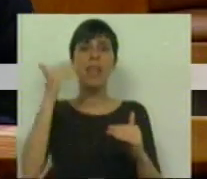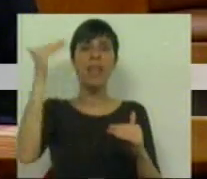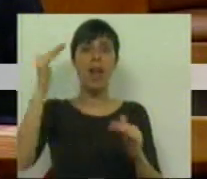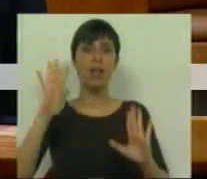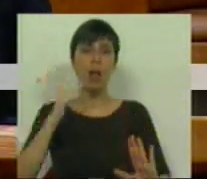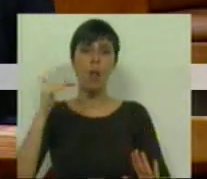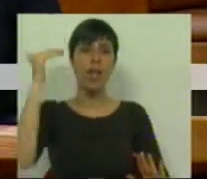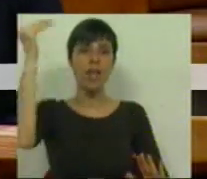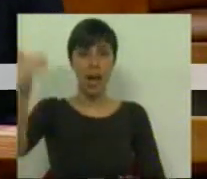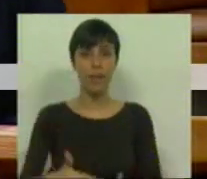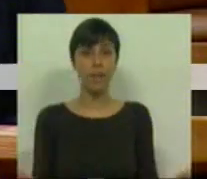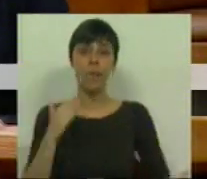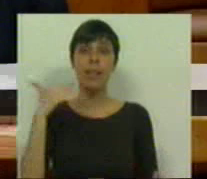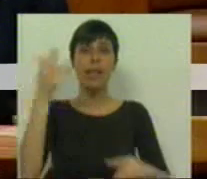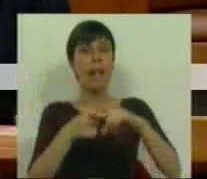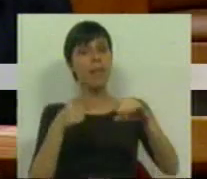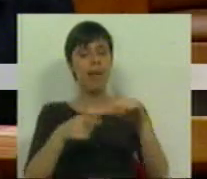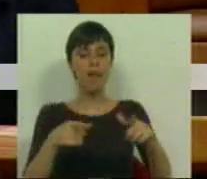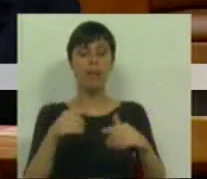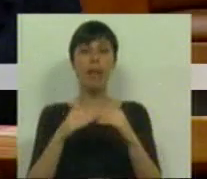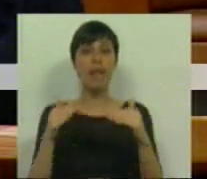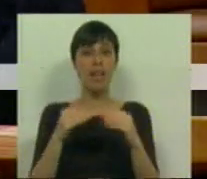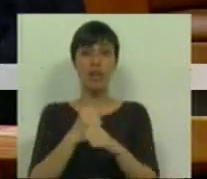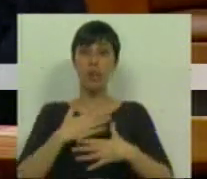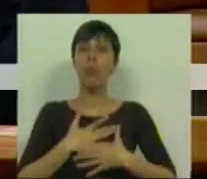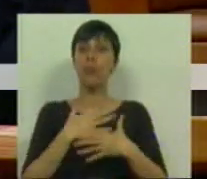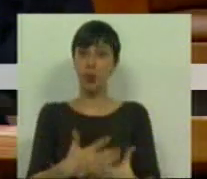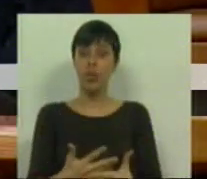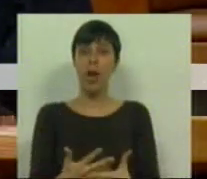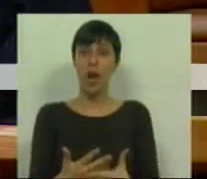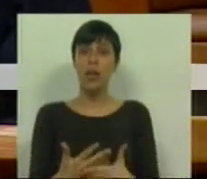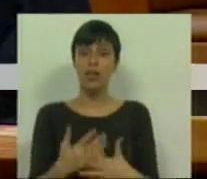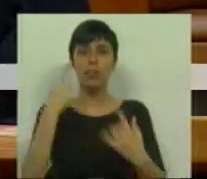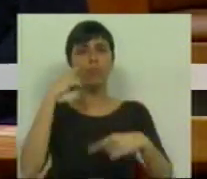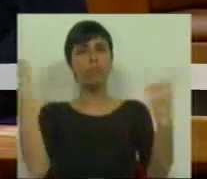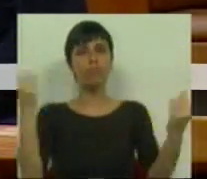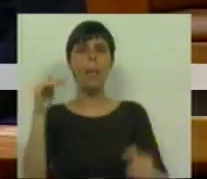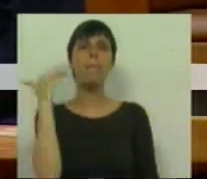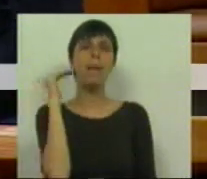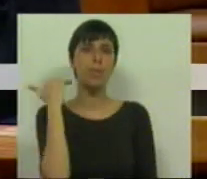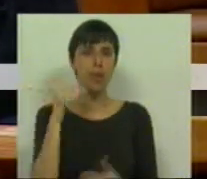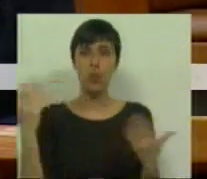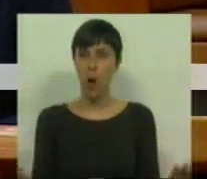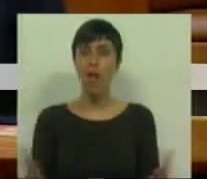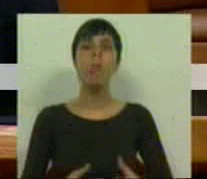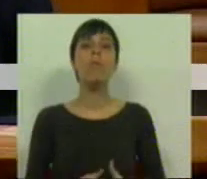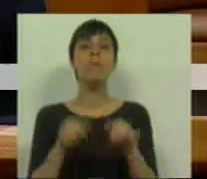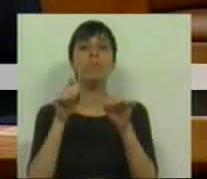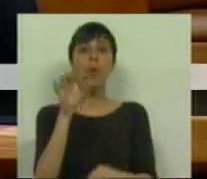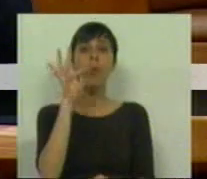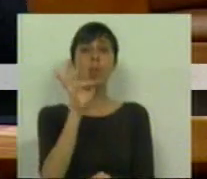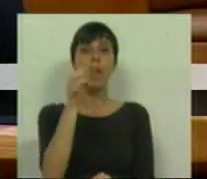mais elevada. A idade média dos escalões profissionais, enunciados por Pedro Passos Coelho, é